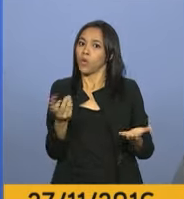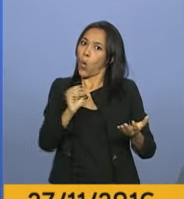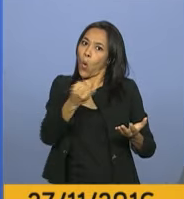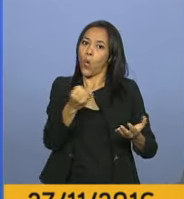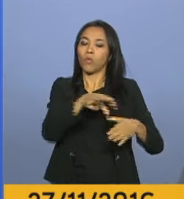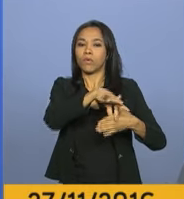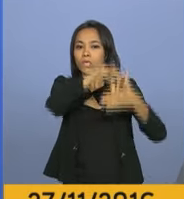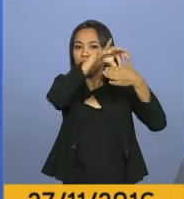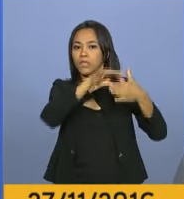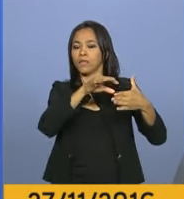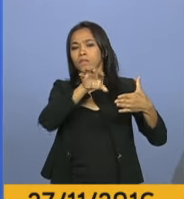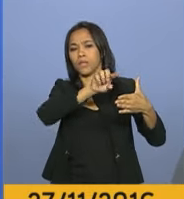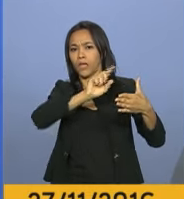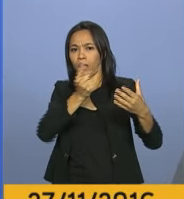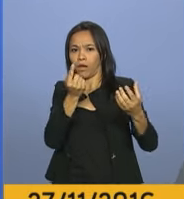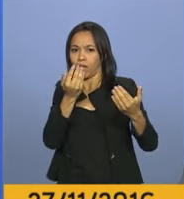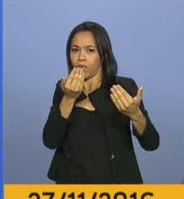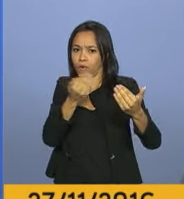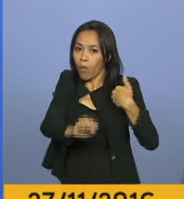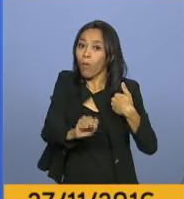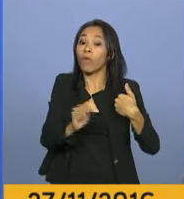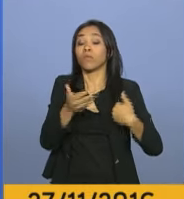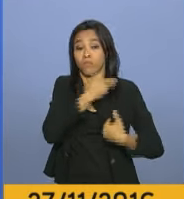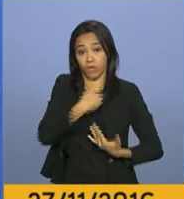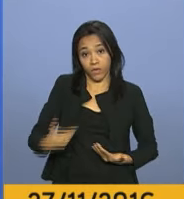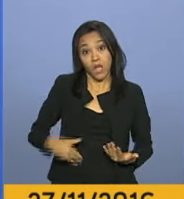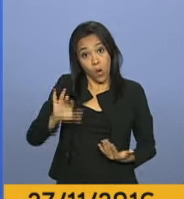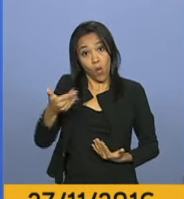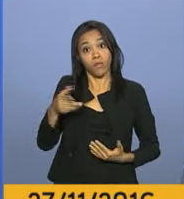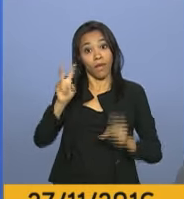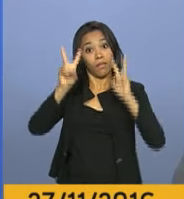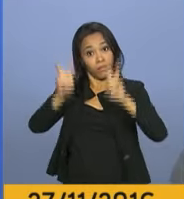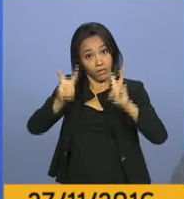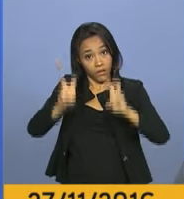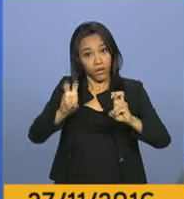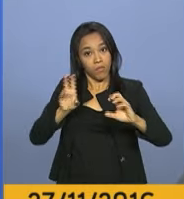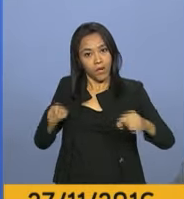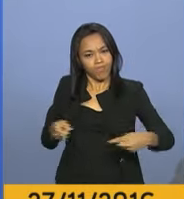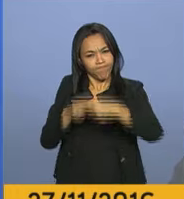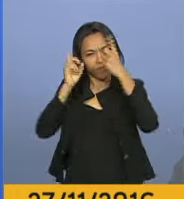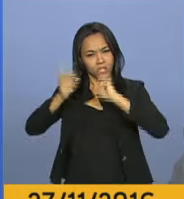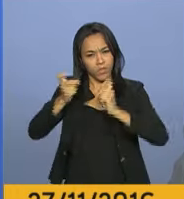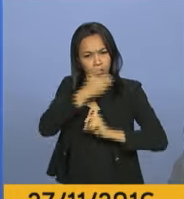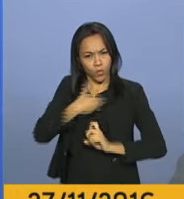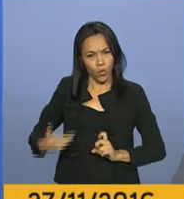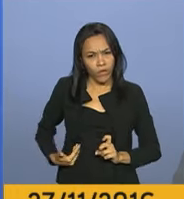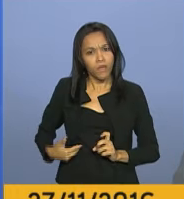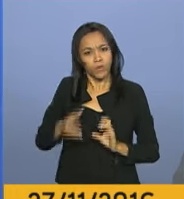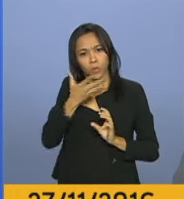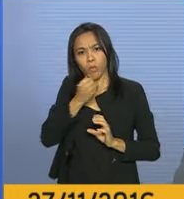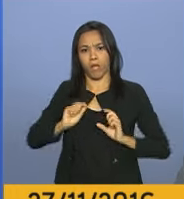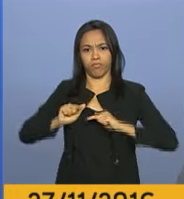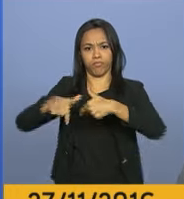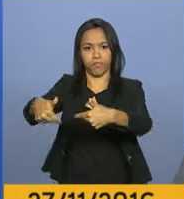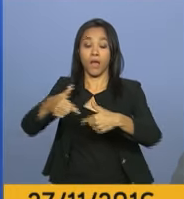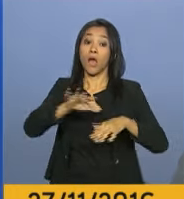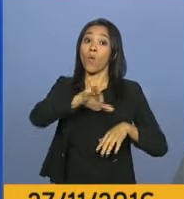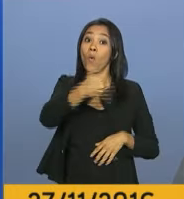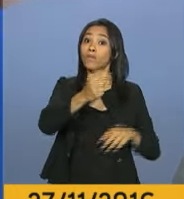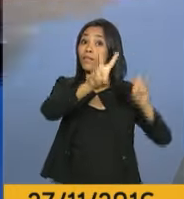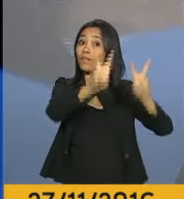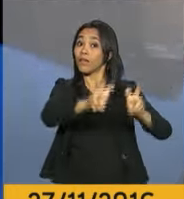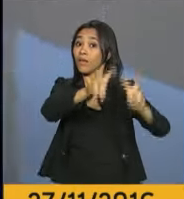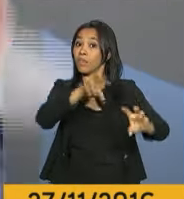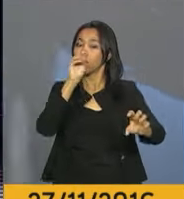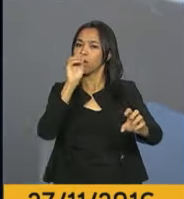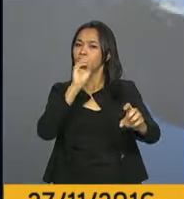oposição. Quando a questão é de governo, o governo entra para valer. Quando a questão da sociedade, estas matérias têm